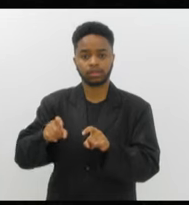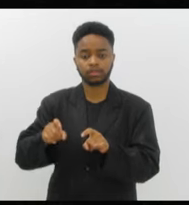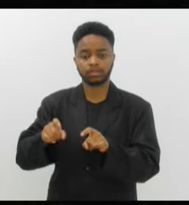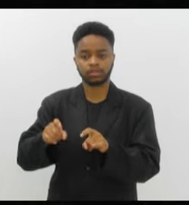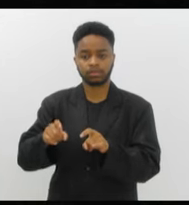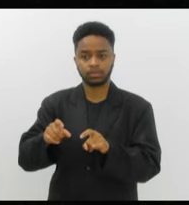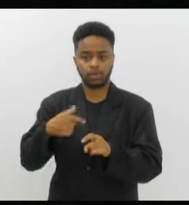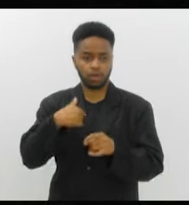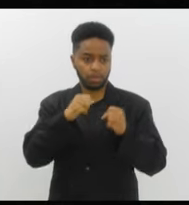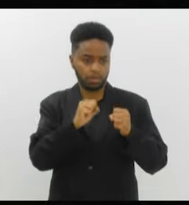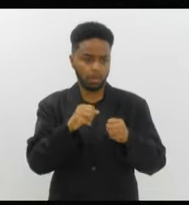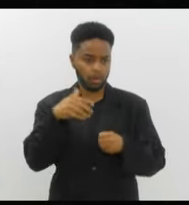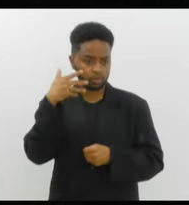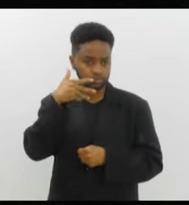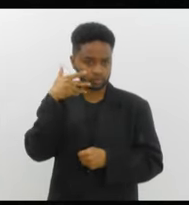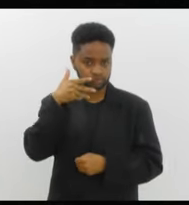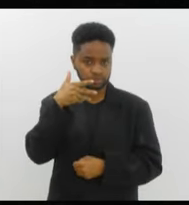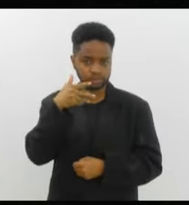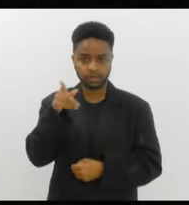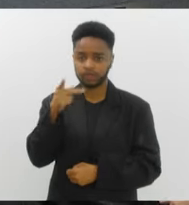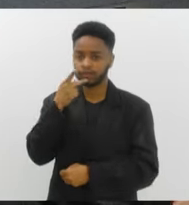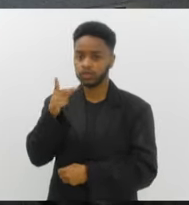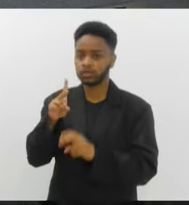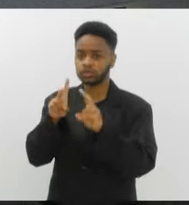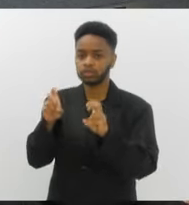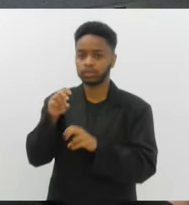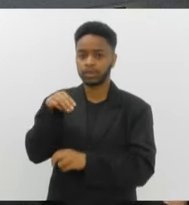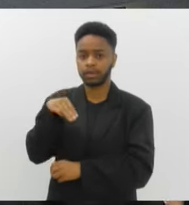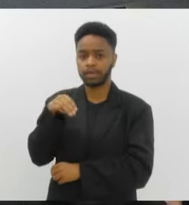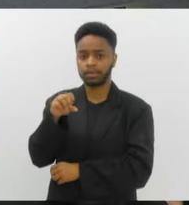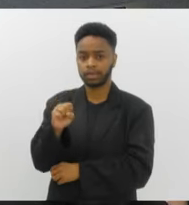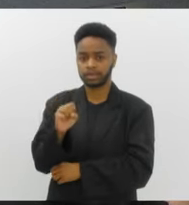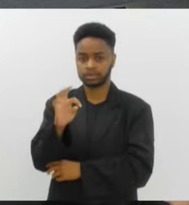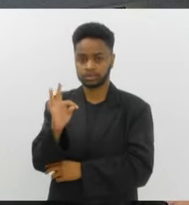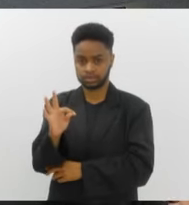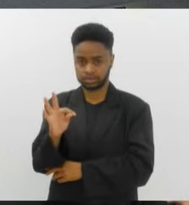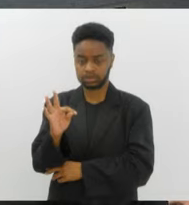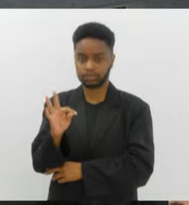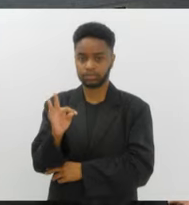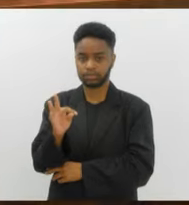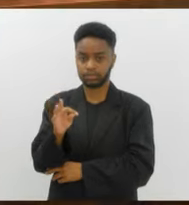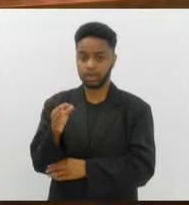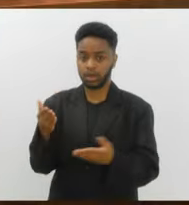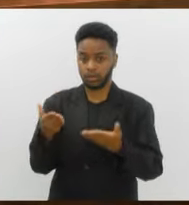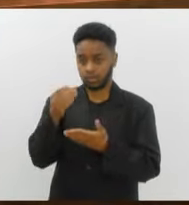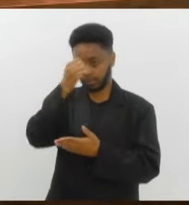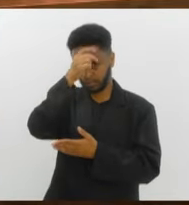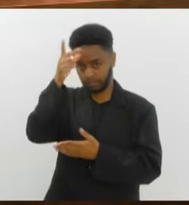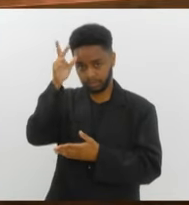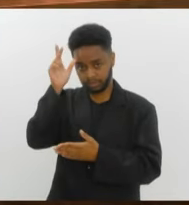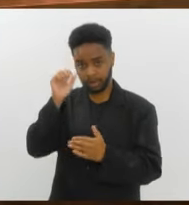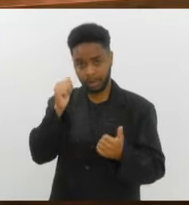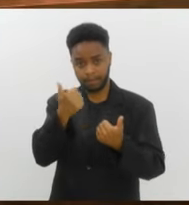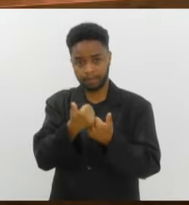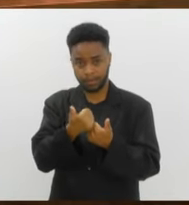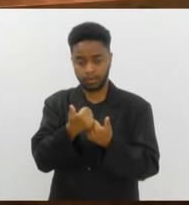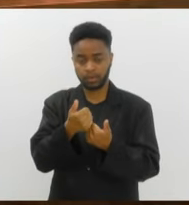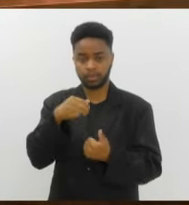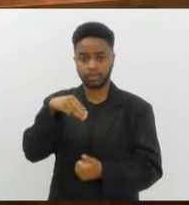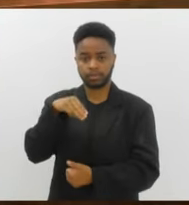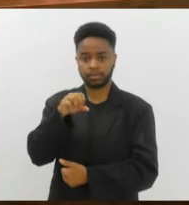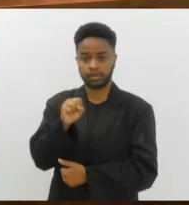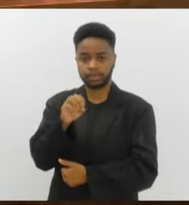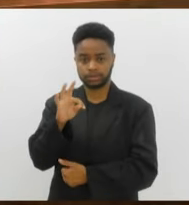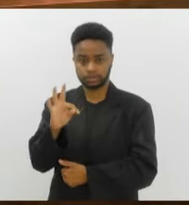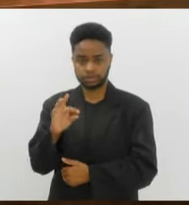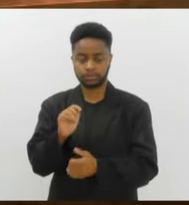parte, deputado? Por favor. Vossa Excelência falou do MST, só para completar a minha fala. Esse atual prefeito financia o MST.